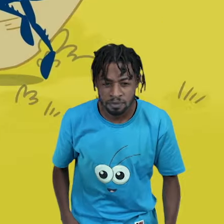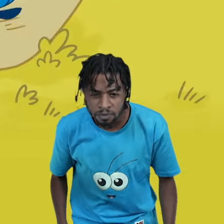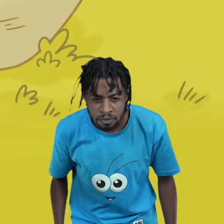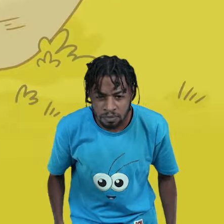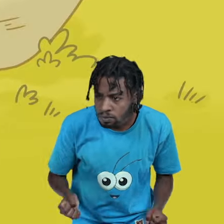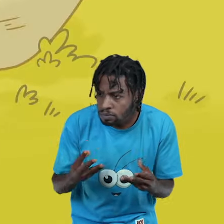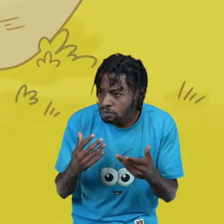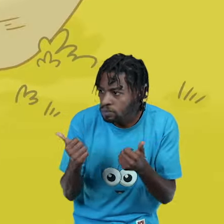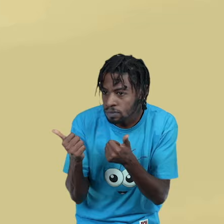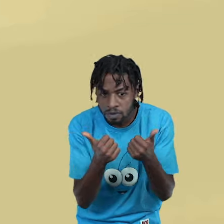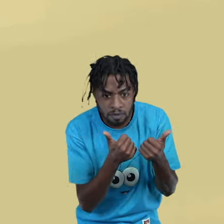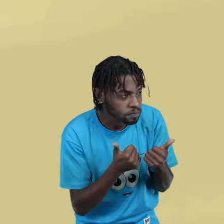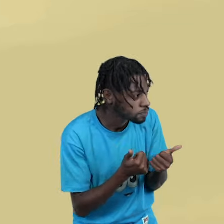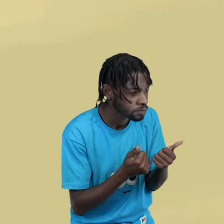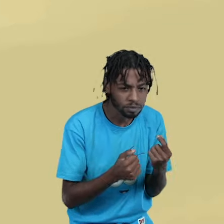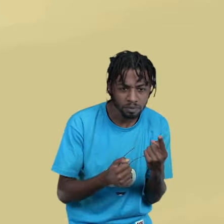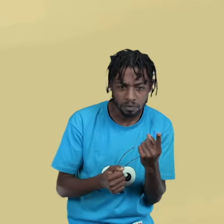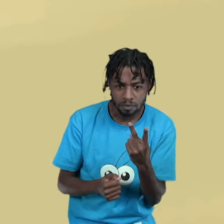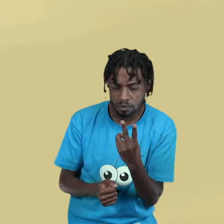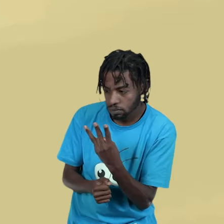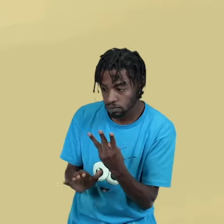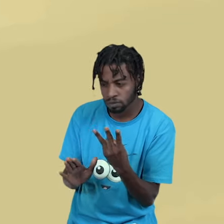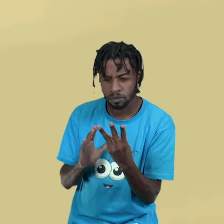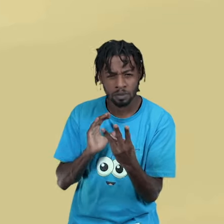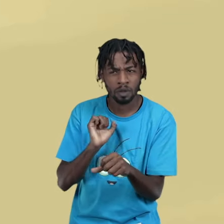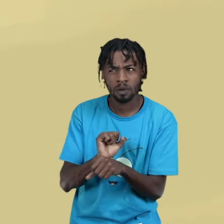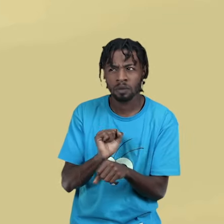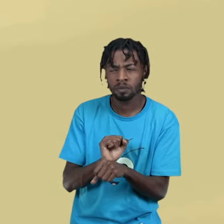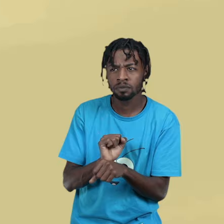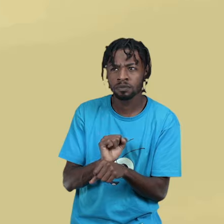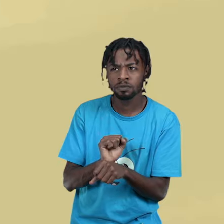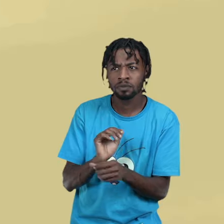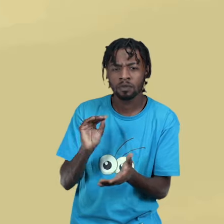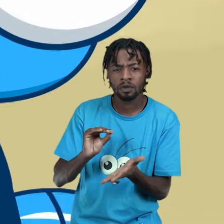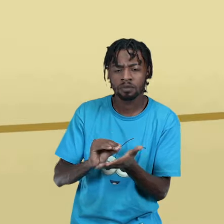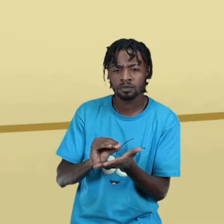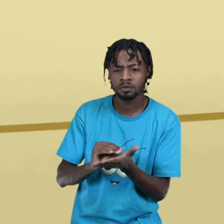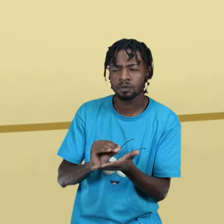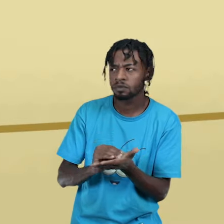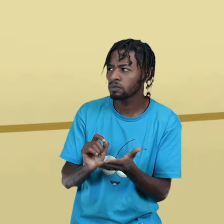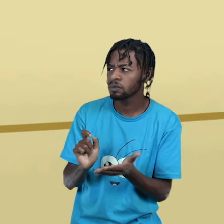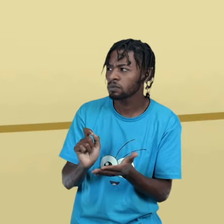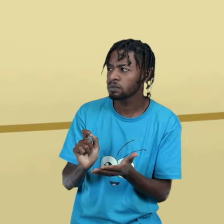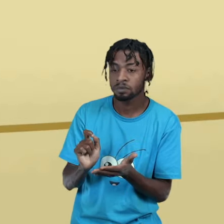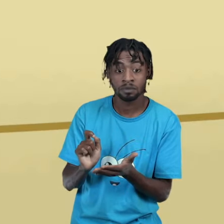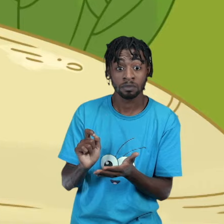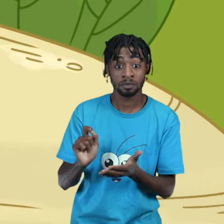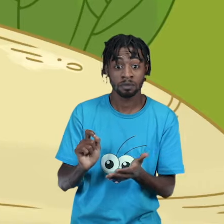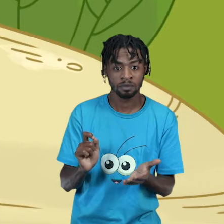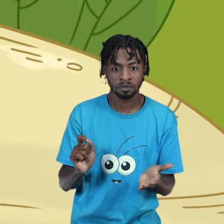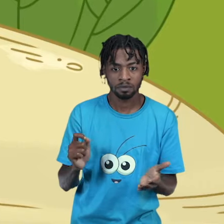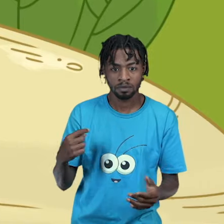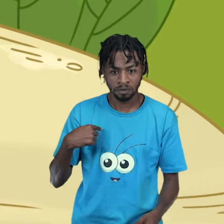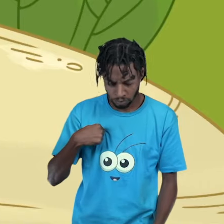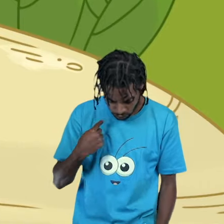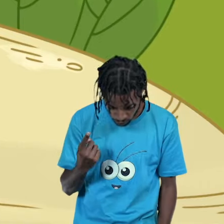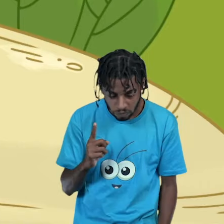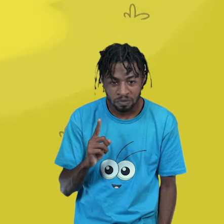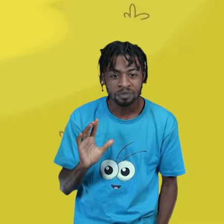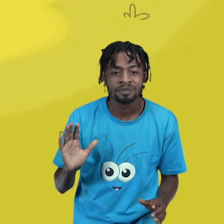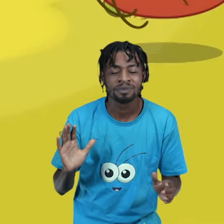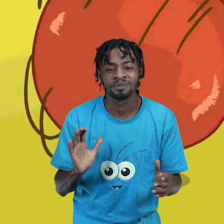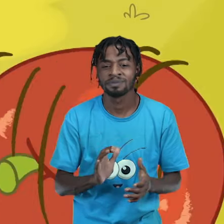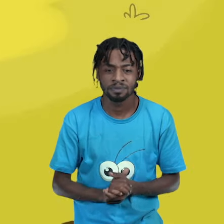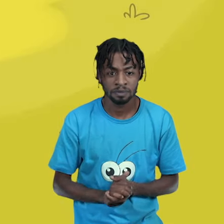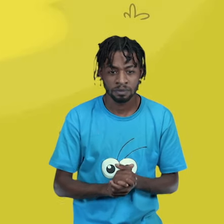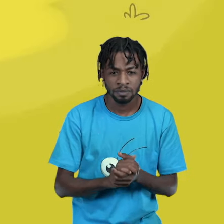Tá todo mundo bem? Um, dois, três... Espera! Tá faltando gente! Zip-zip! Será que sou eu? Zig-zague estão parados e